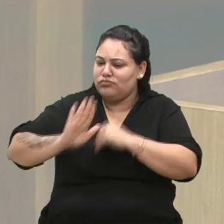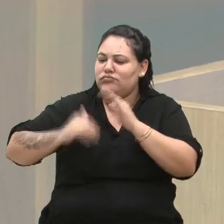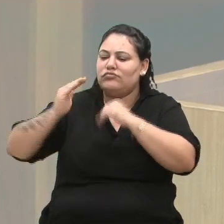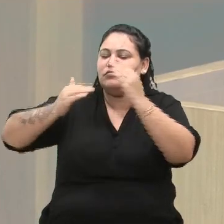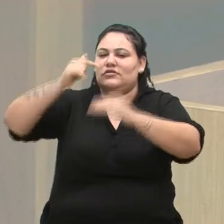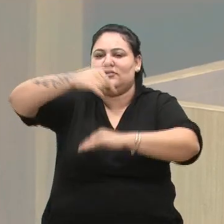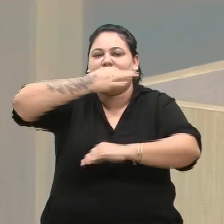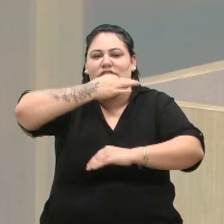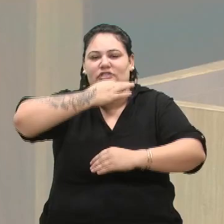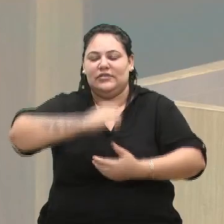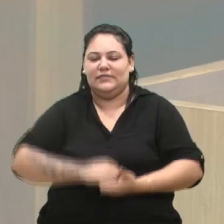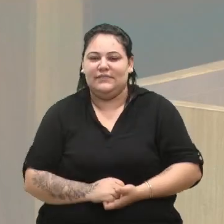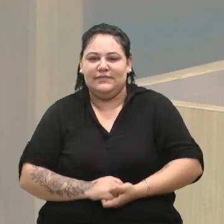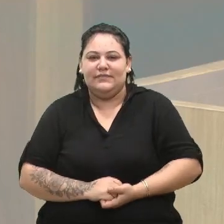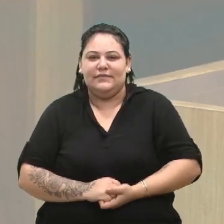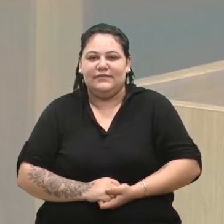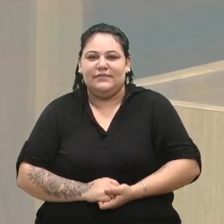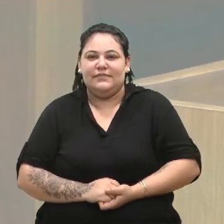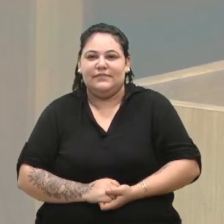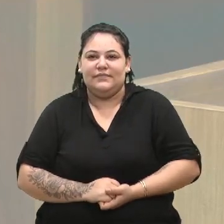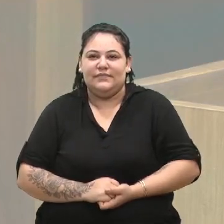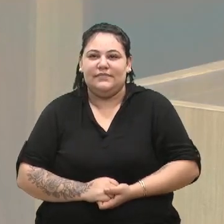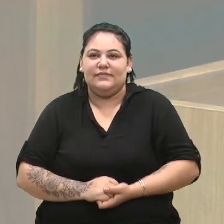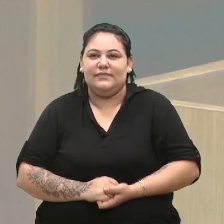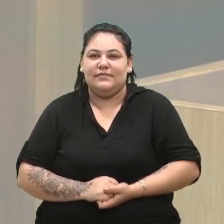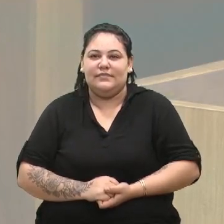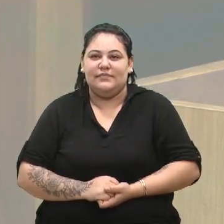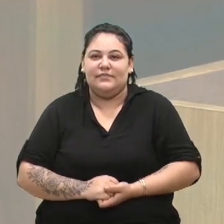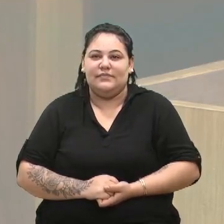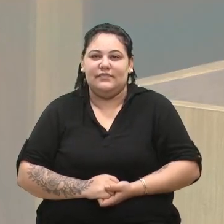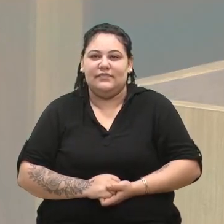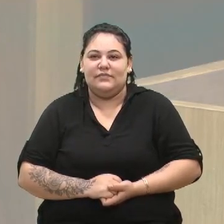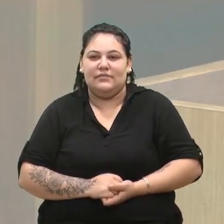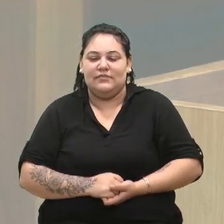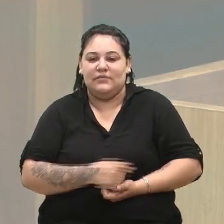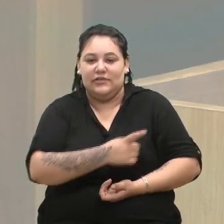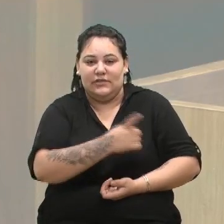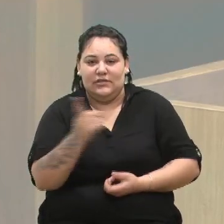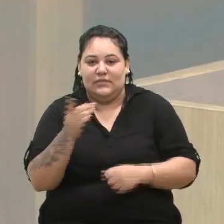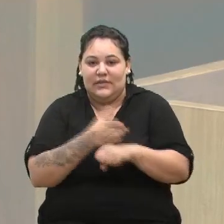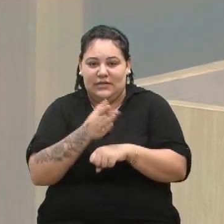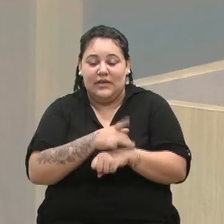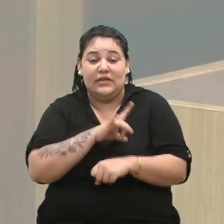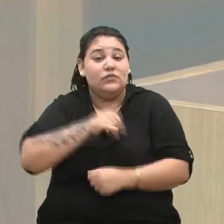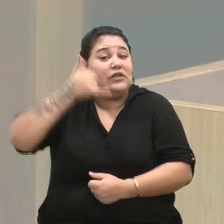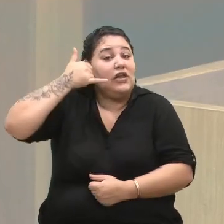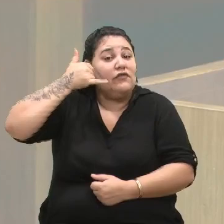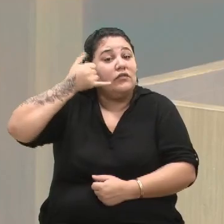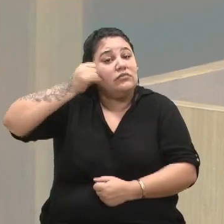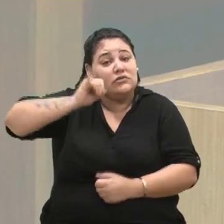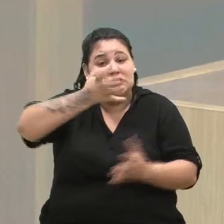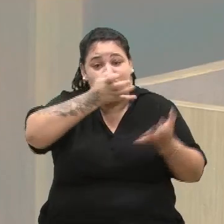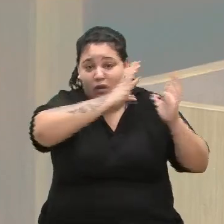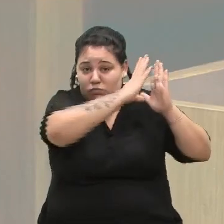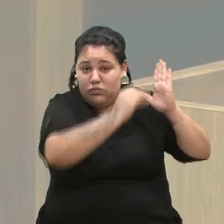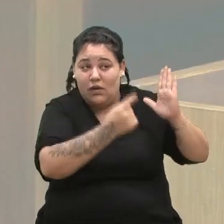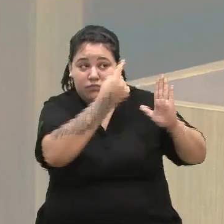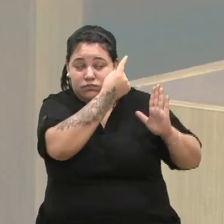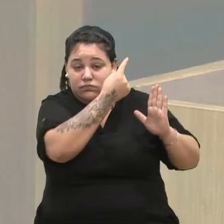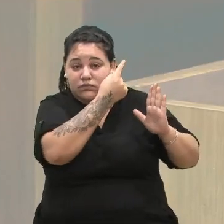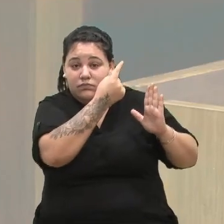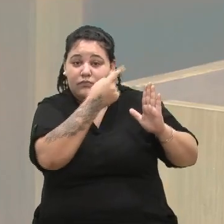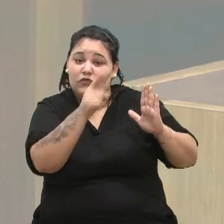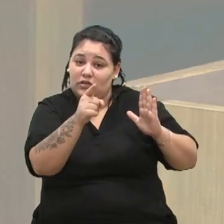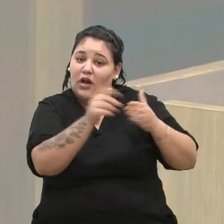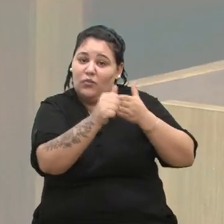do Sul. Para você participar, eu trouxe aqui um telefone, se você quiser anotar esse telefone, você que está em